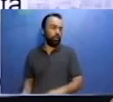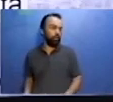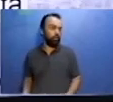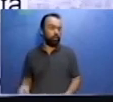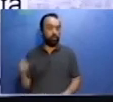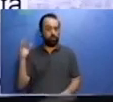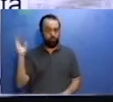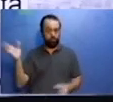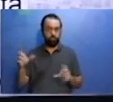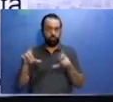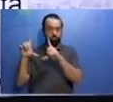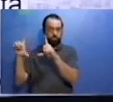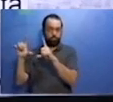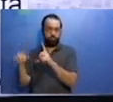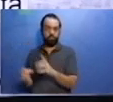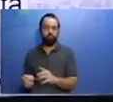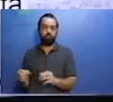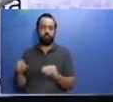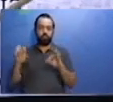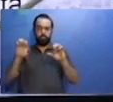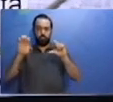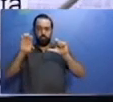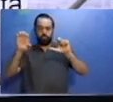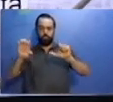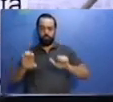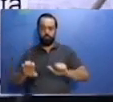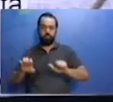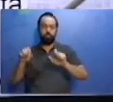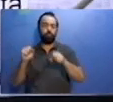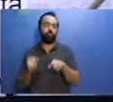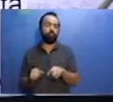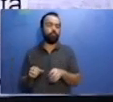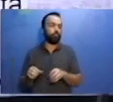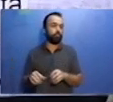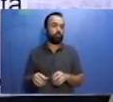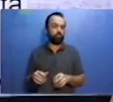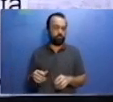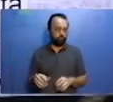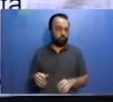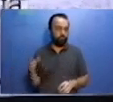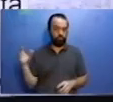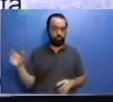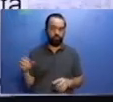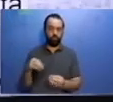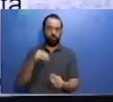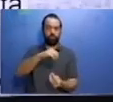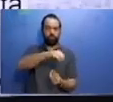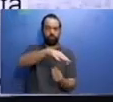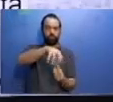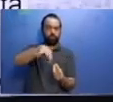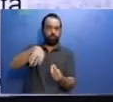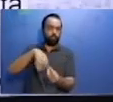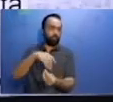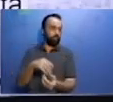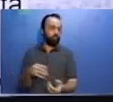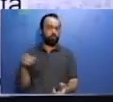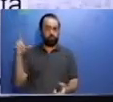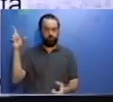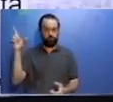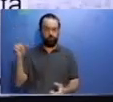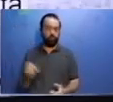Bom, essa é a estrutura comum que nós enxergamos, visualizamos o fungo na natureza. Esse cogumelo